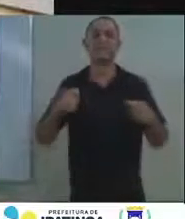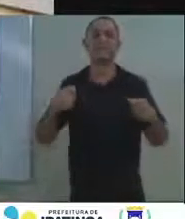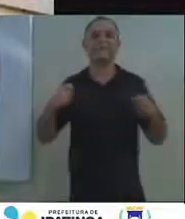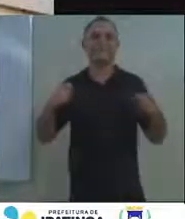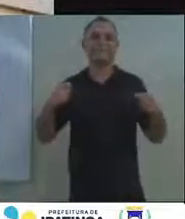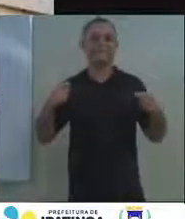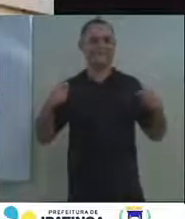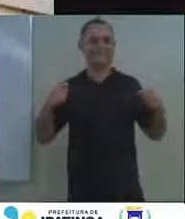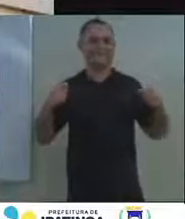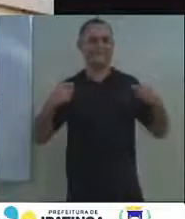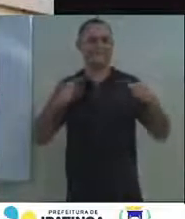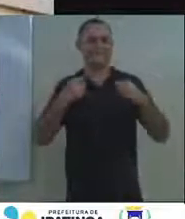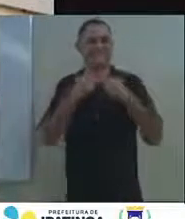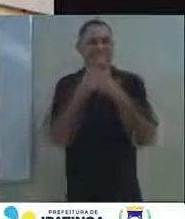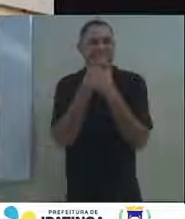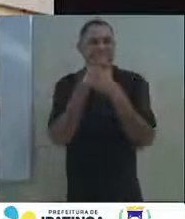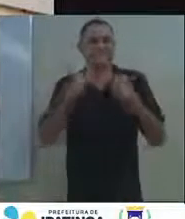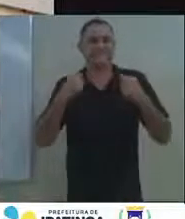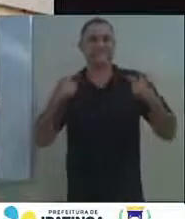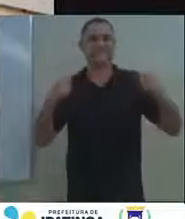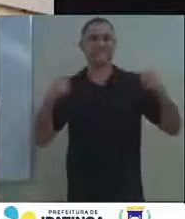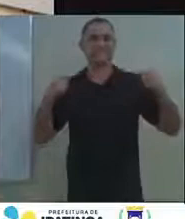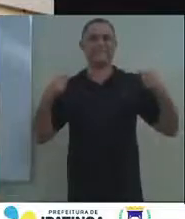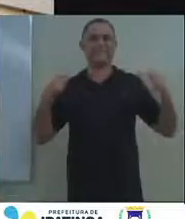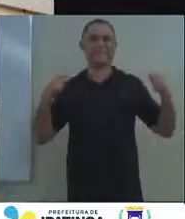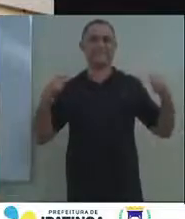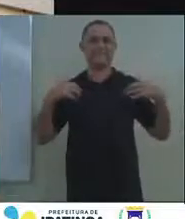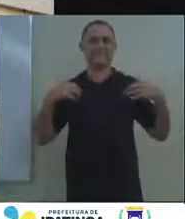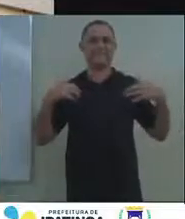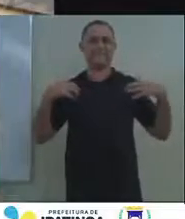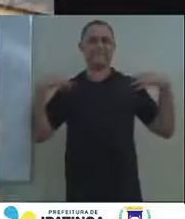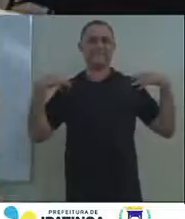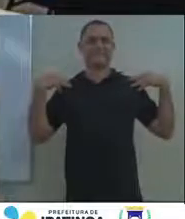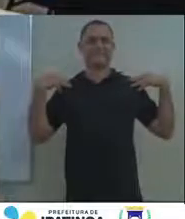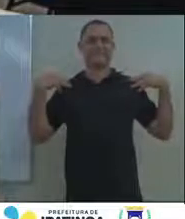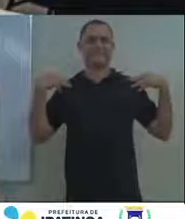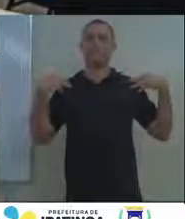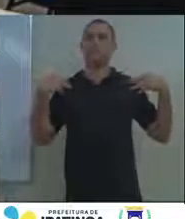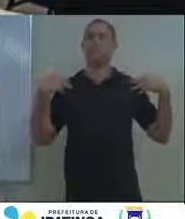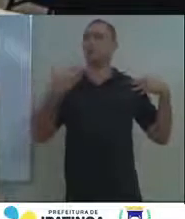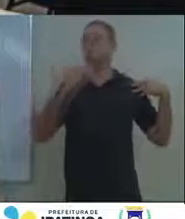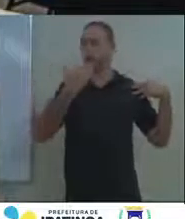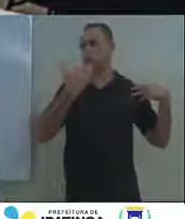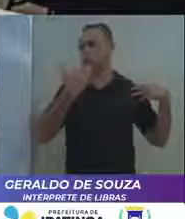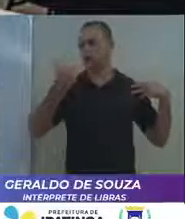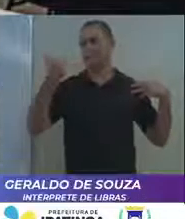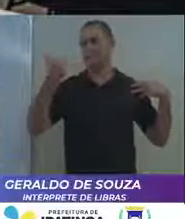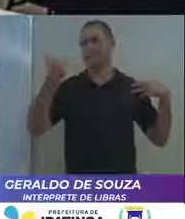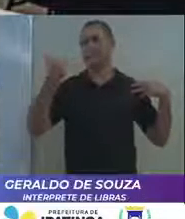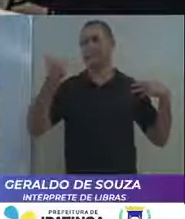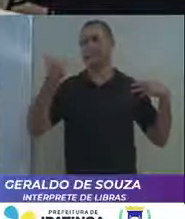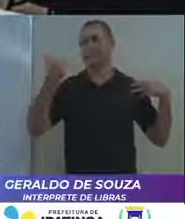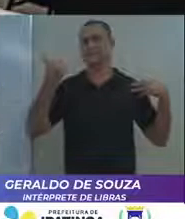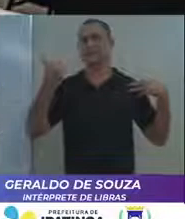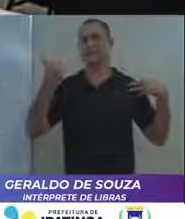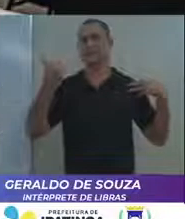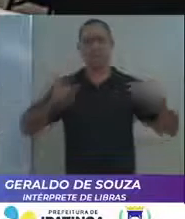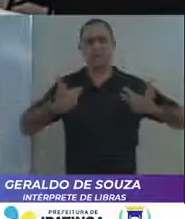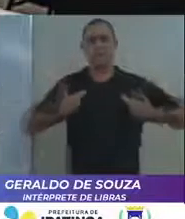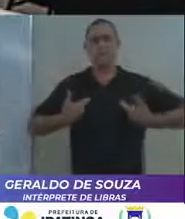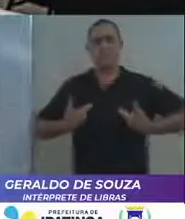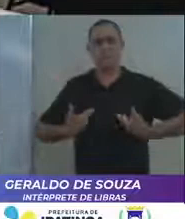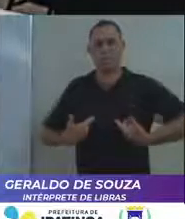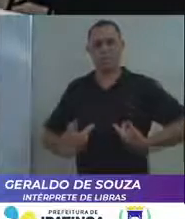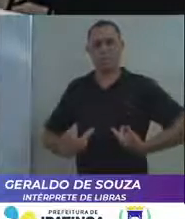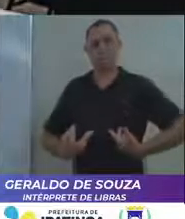caixa torácica, tá? E aí, vai ser o nosso novo normal, né, gente, a partir desse